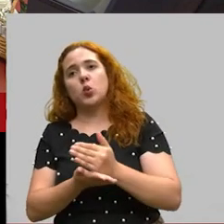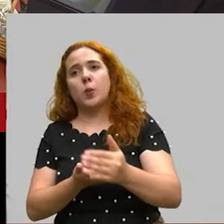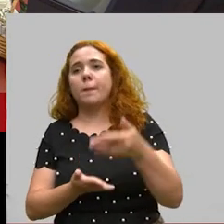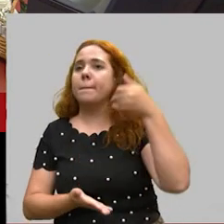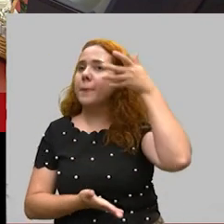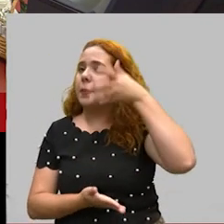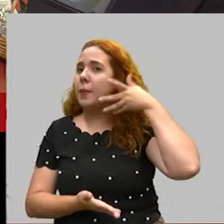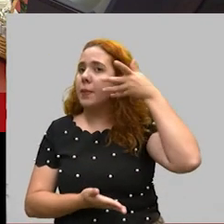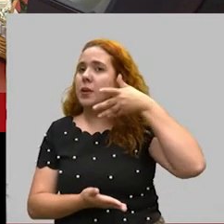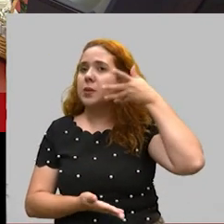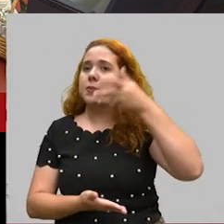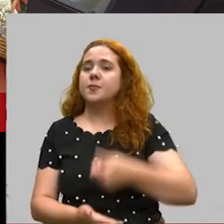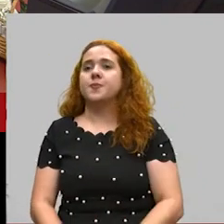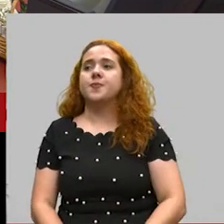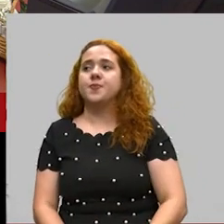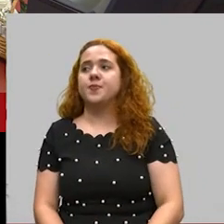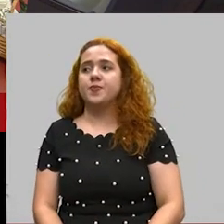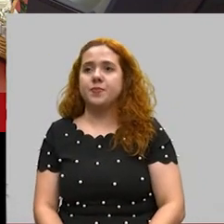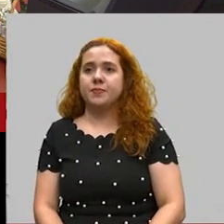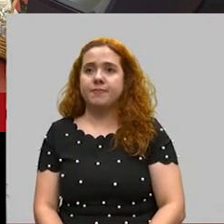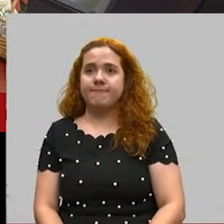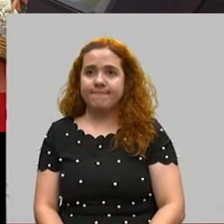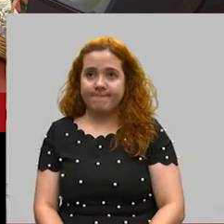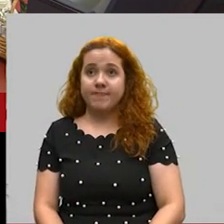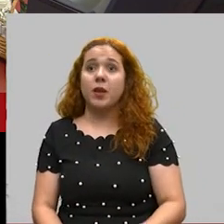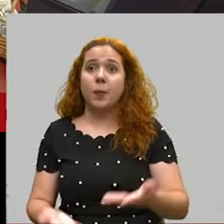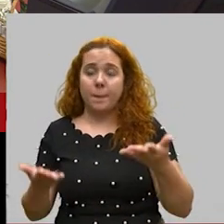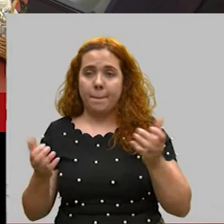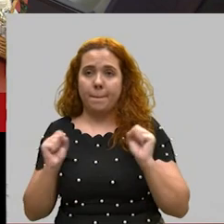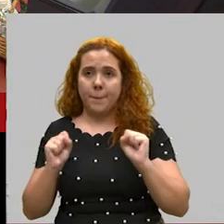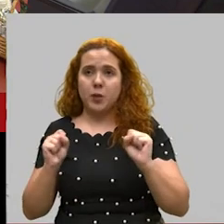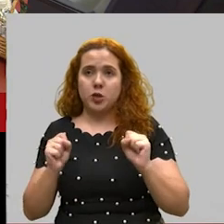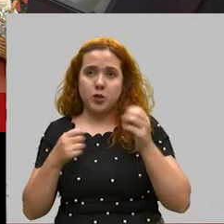sua exposição sua apresentação Muito